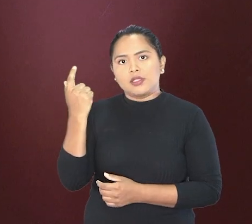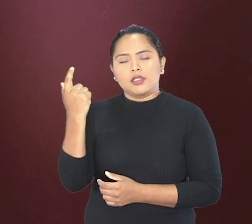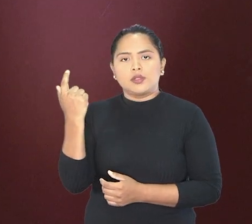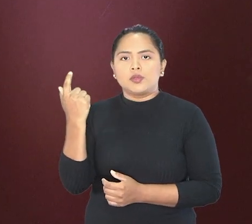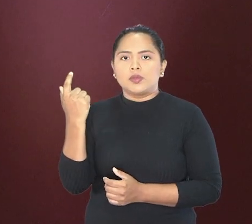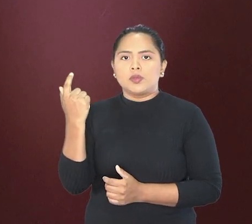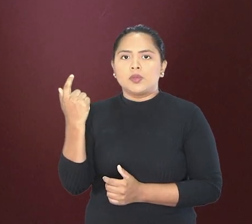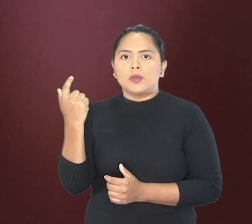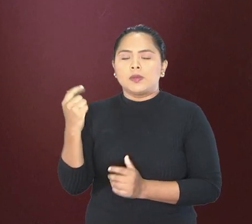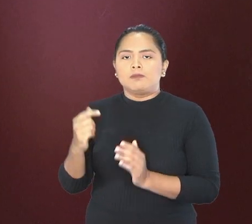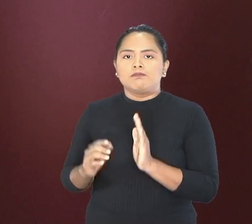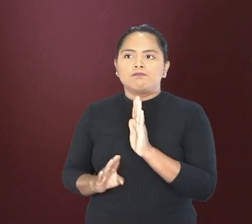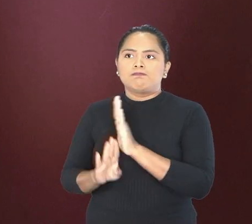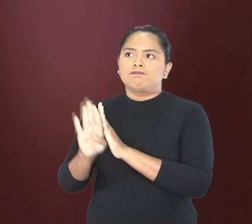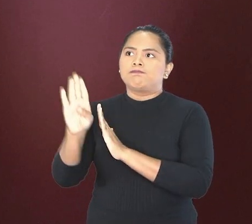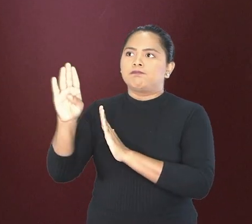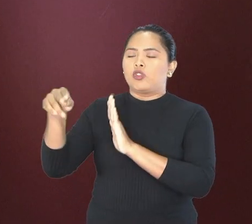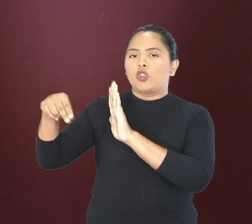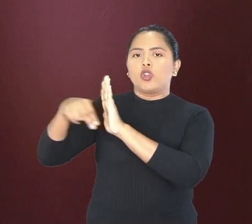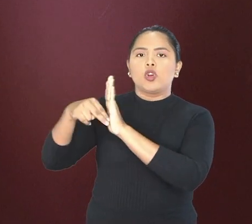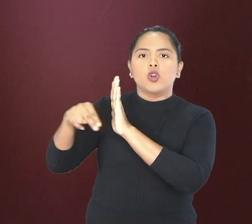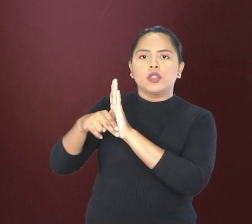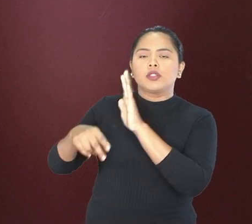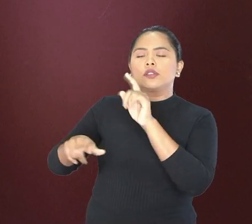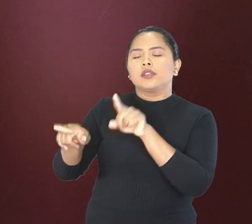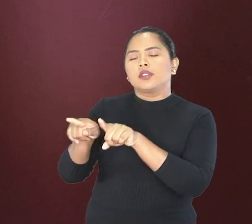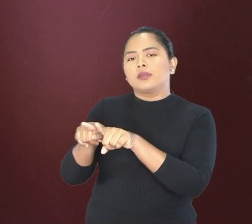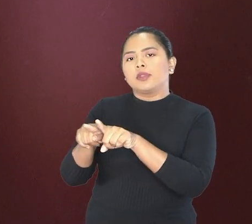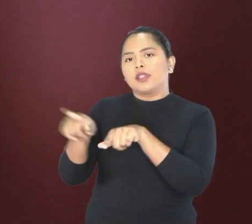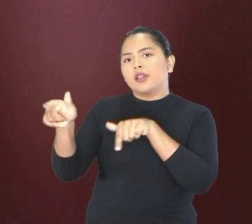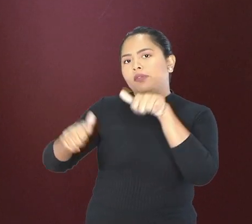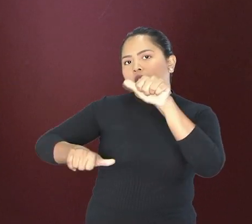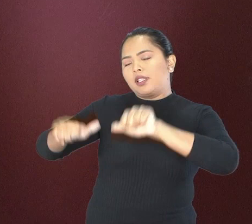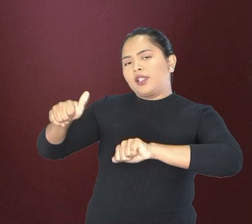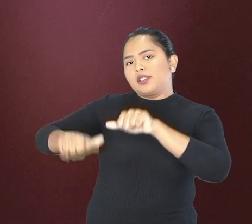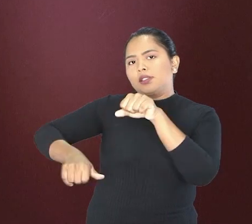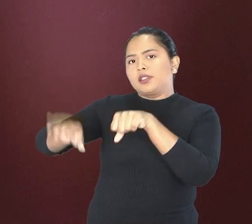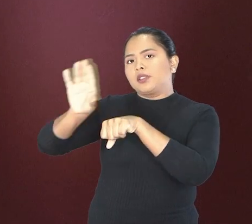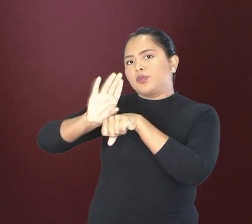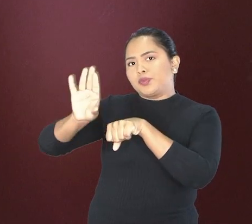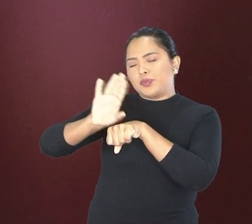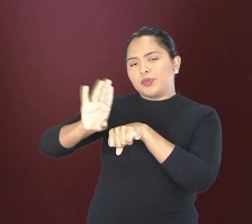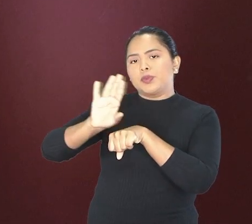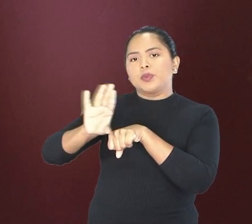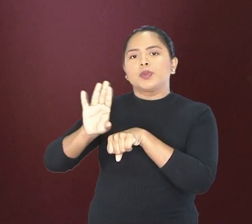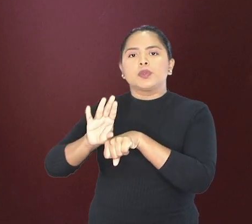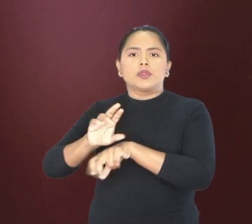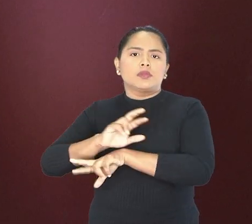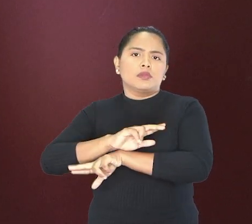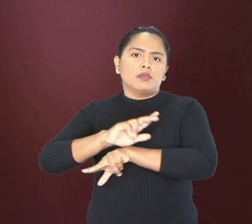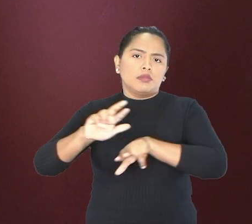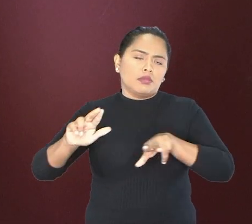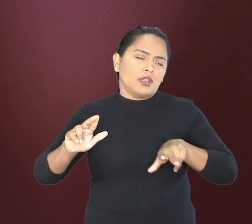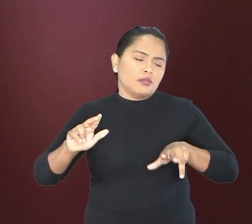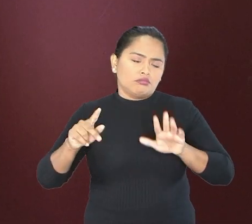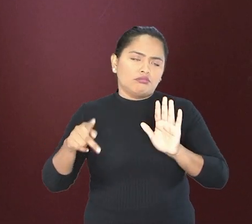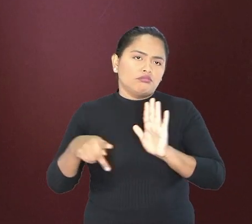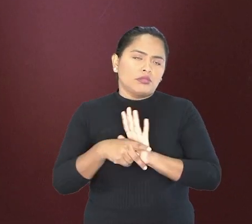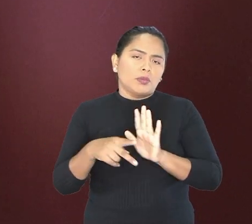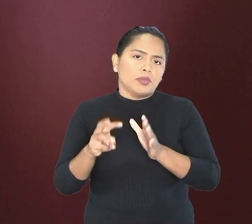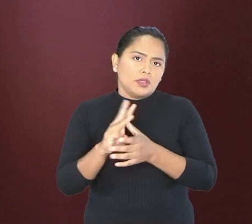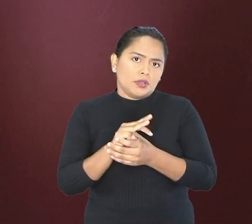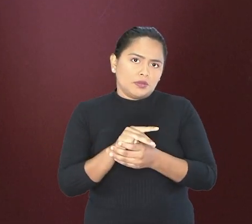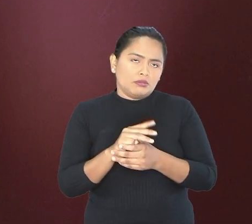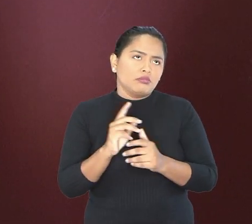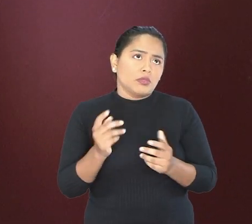notas e avaliações que são feitas para cursos, enfim, para várias questões da universidade, que a gente já tem